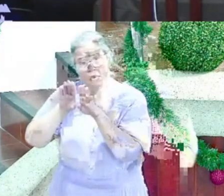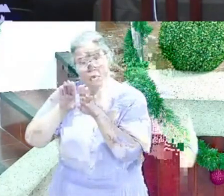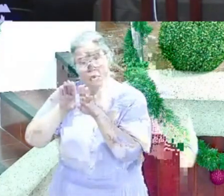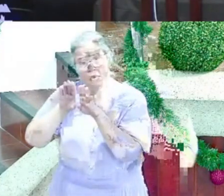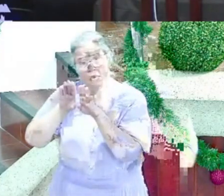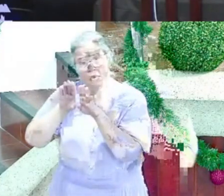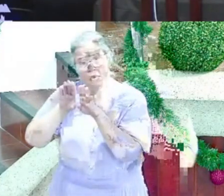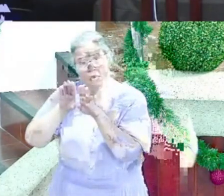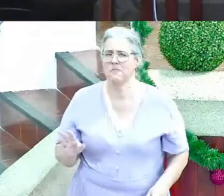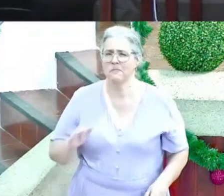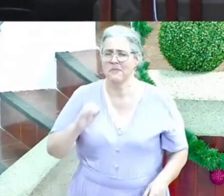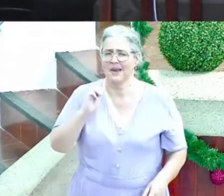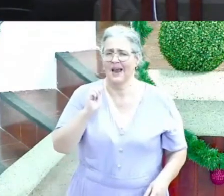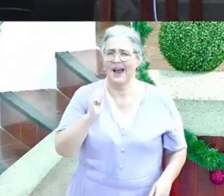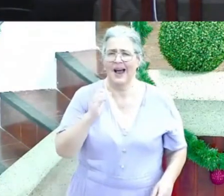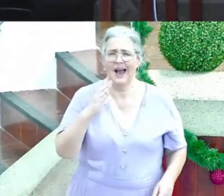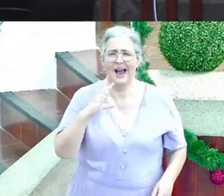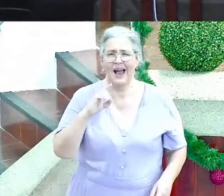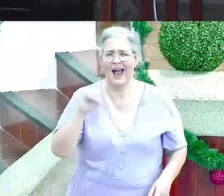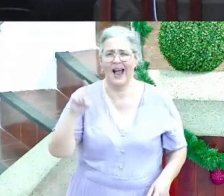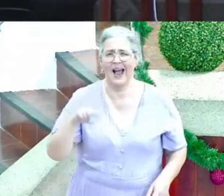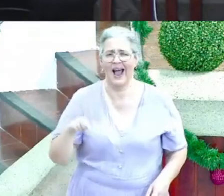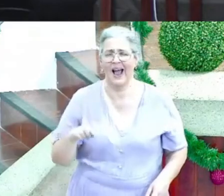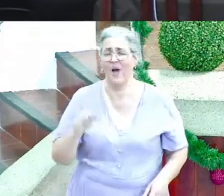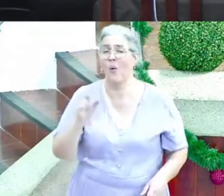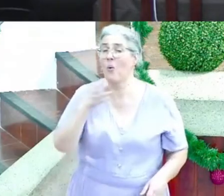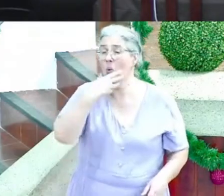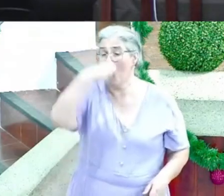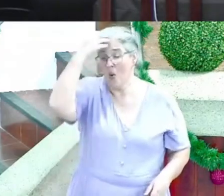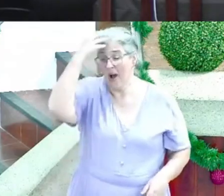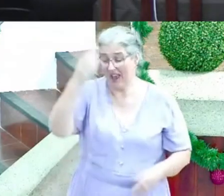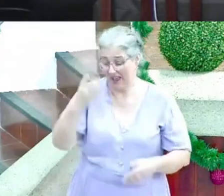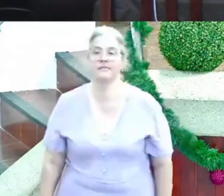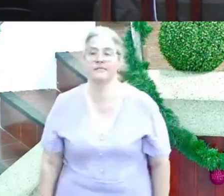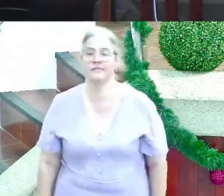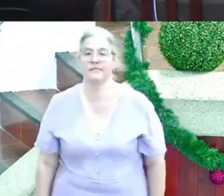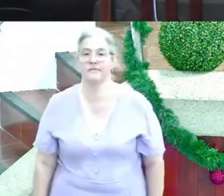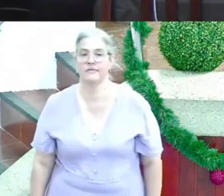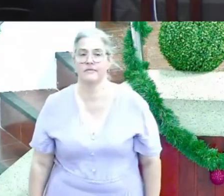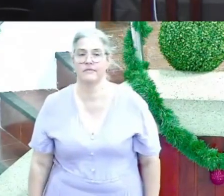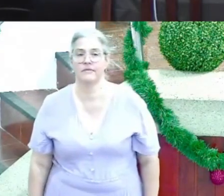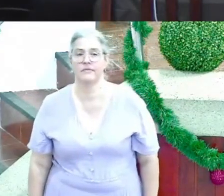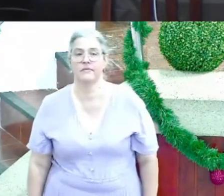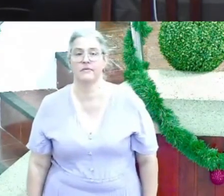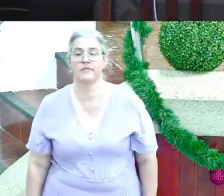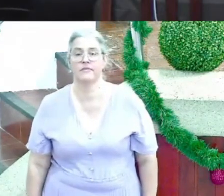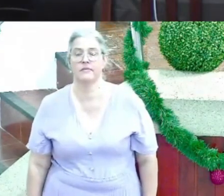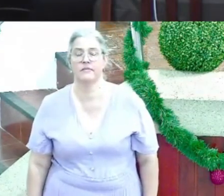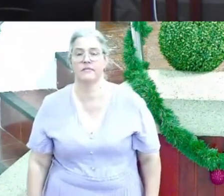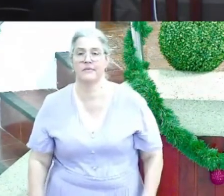apontando aqui? Mas também o povo, diante do fracasso do homem,